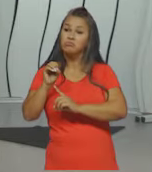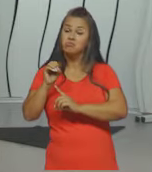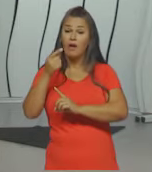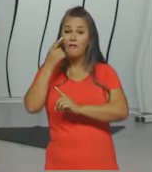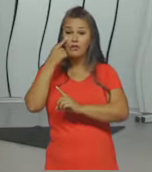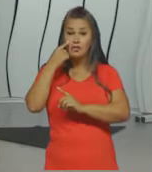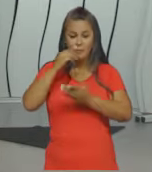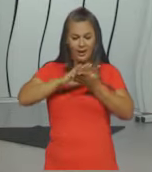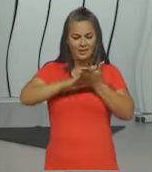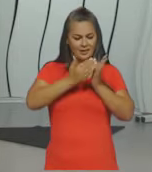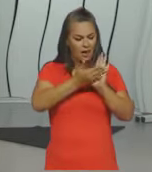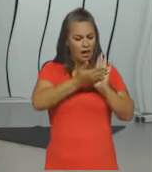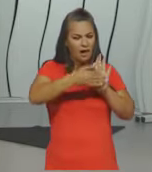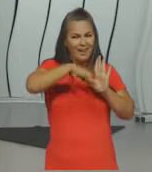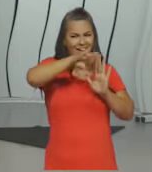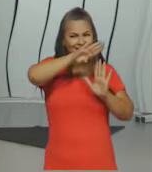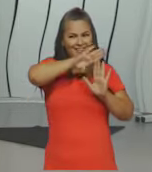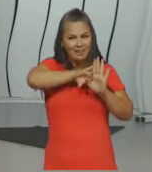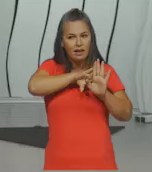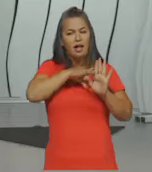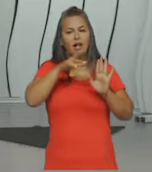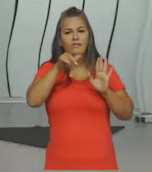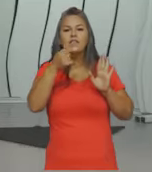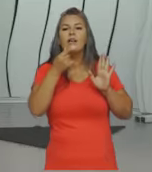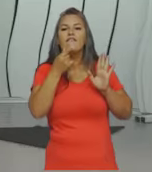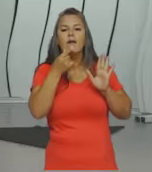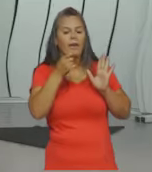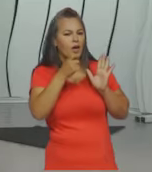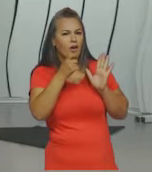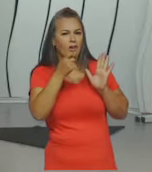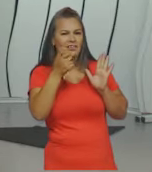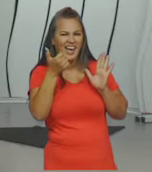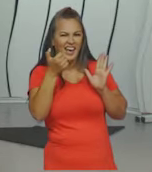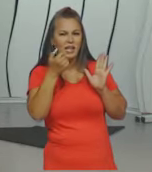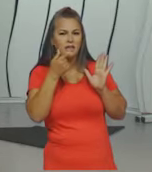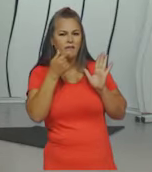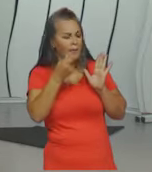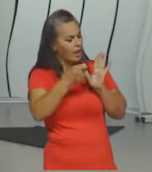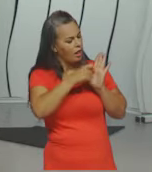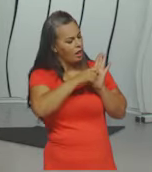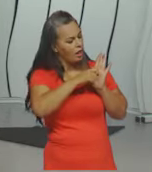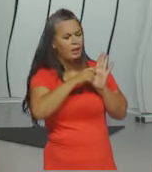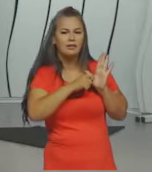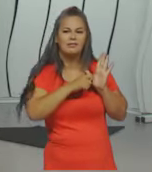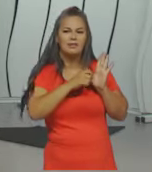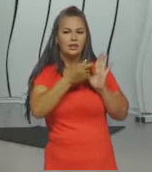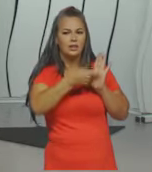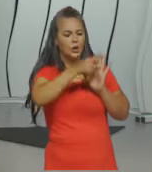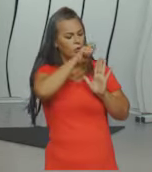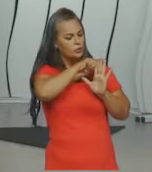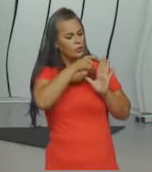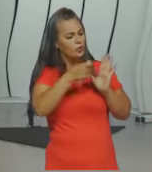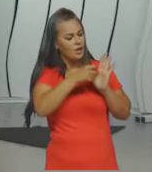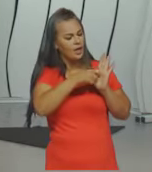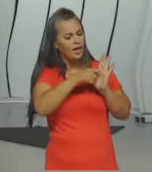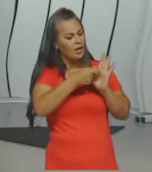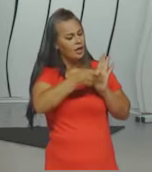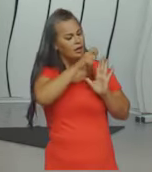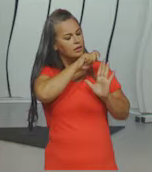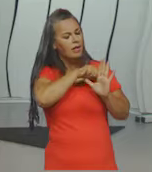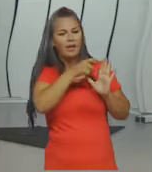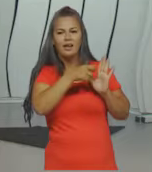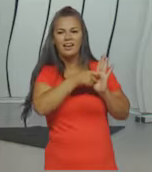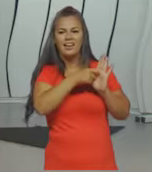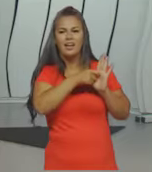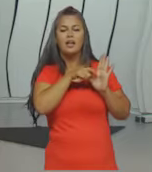você menstruar. Que você vai ter uma noção se o seu ciclo é de 28, se é 27, se é 30. Aí você faz uma